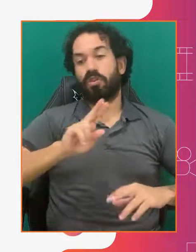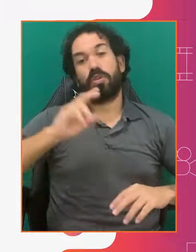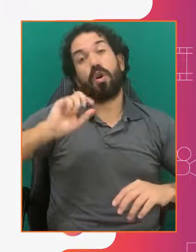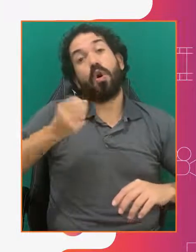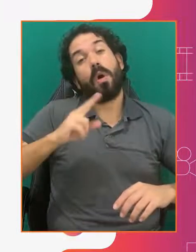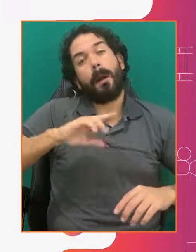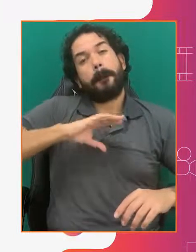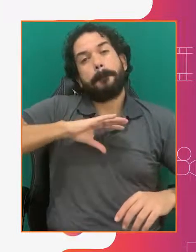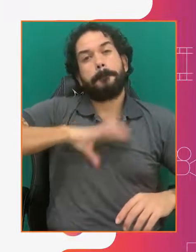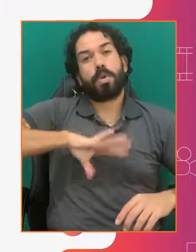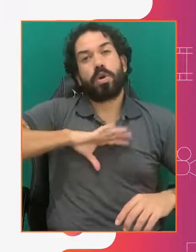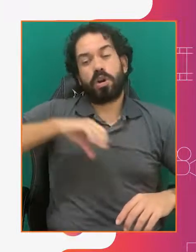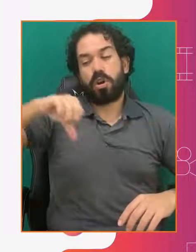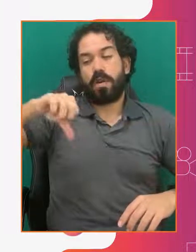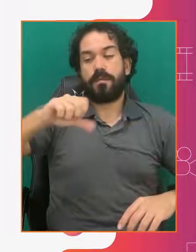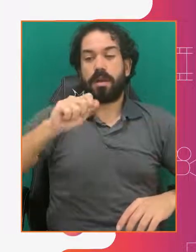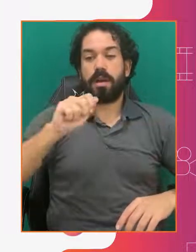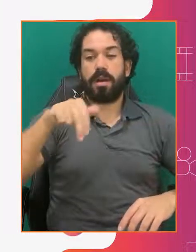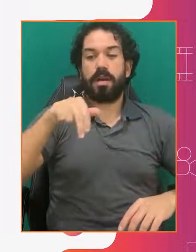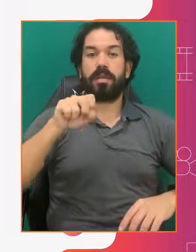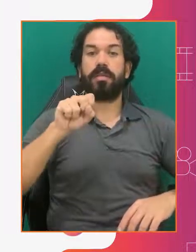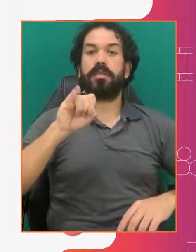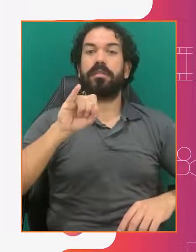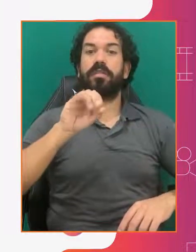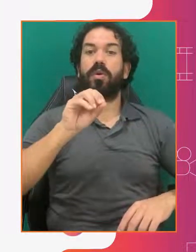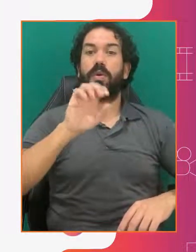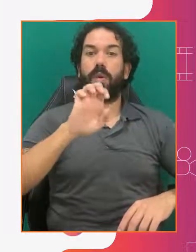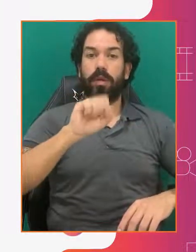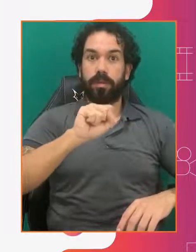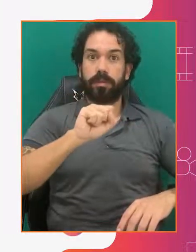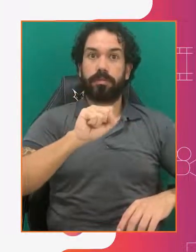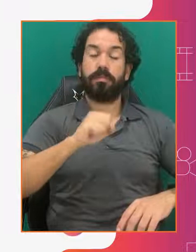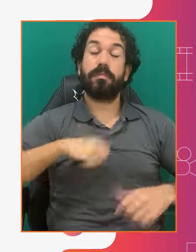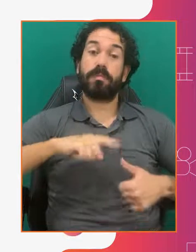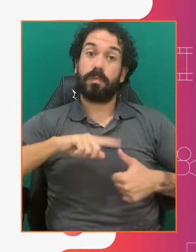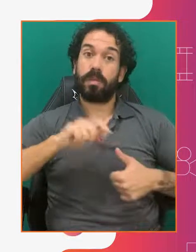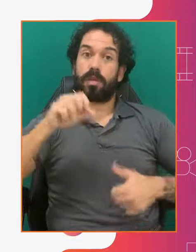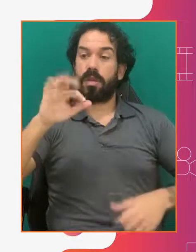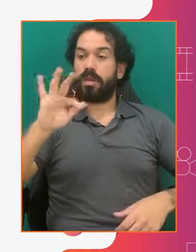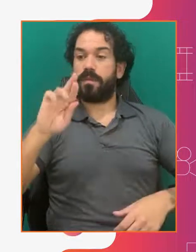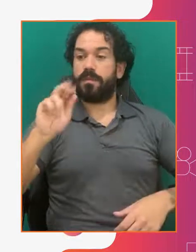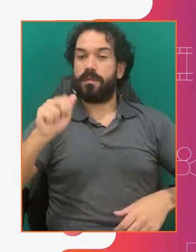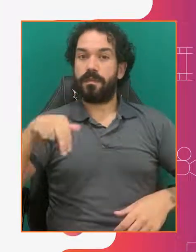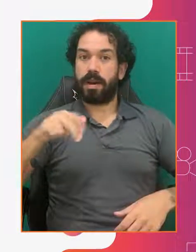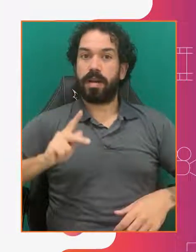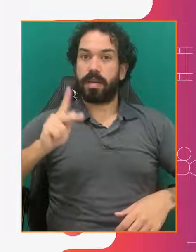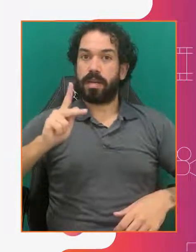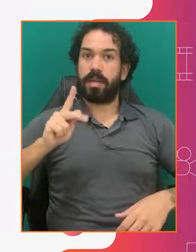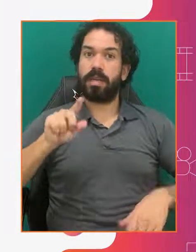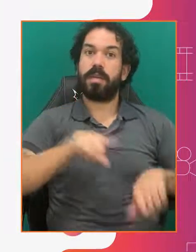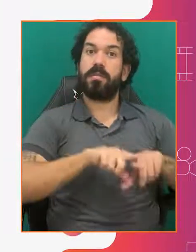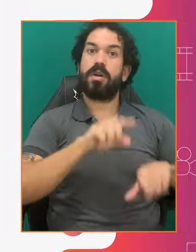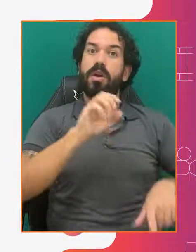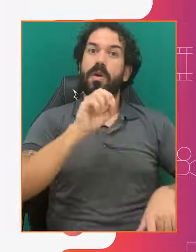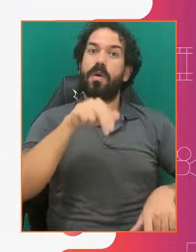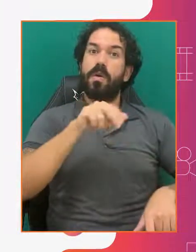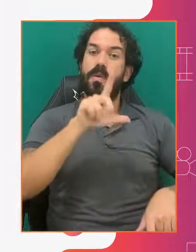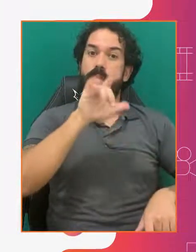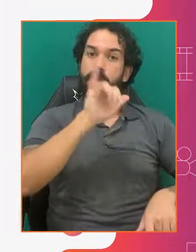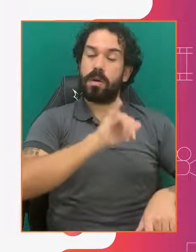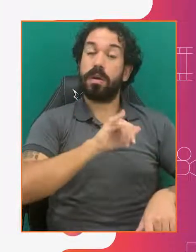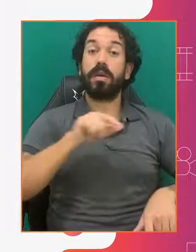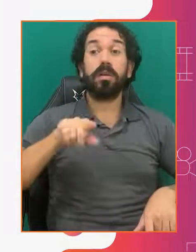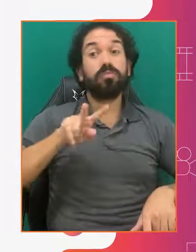anciãos. 2 desses animadores, Frank Thomas e Ollie Johnston, eles